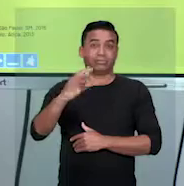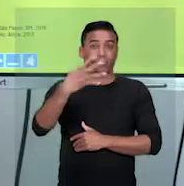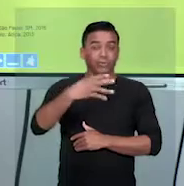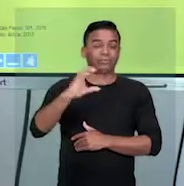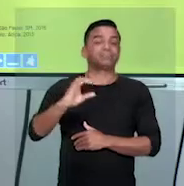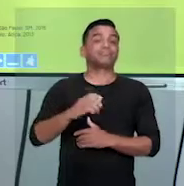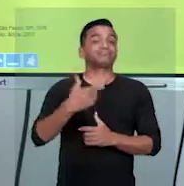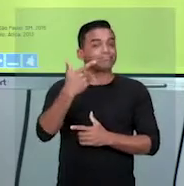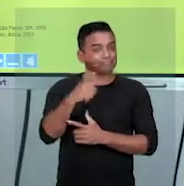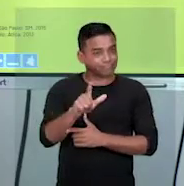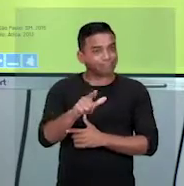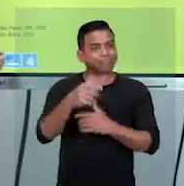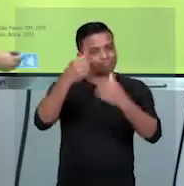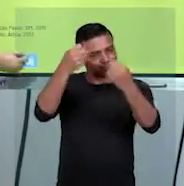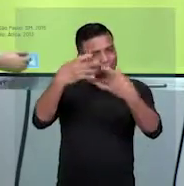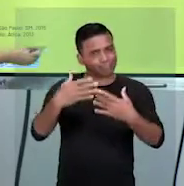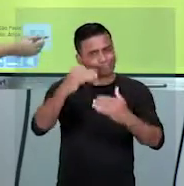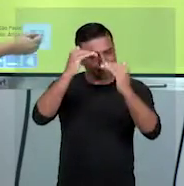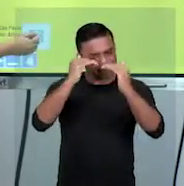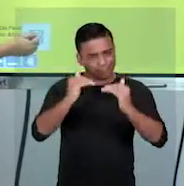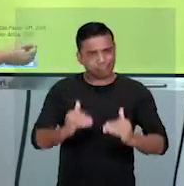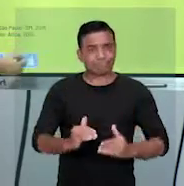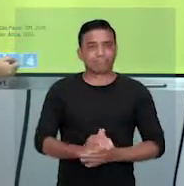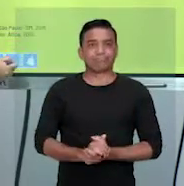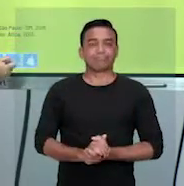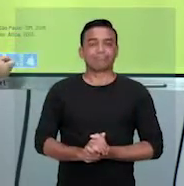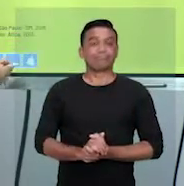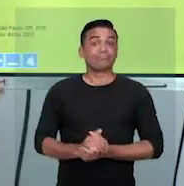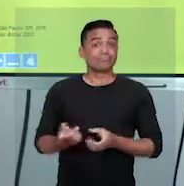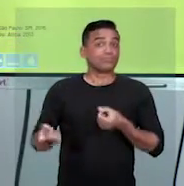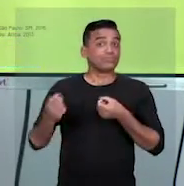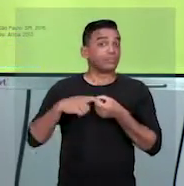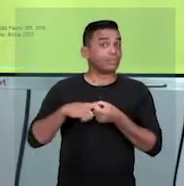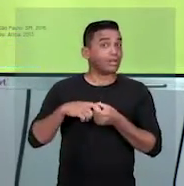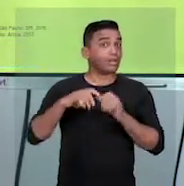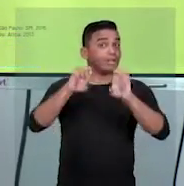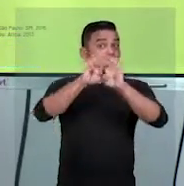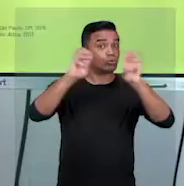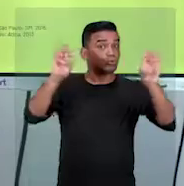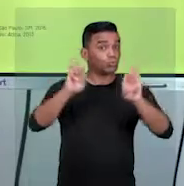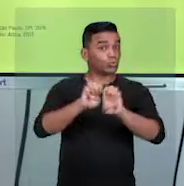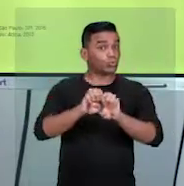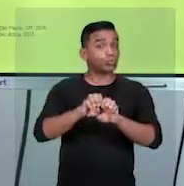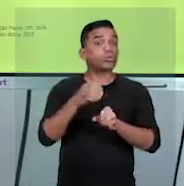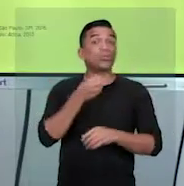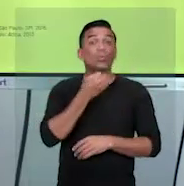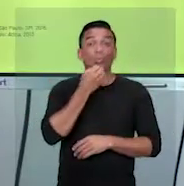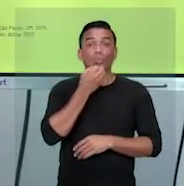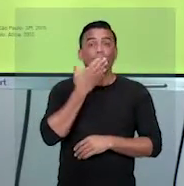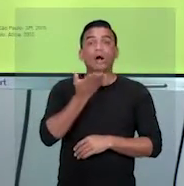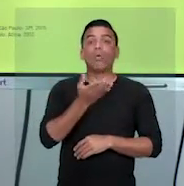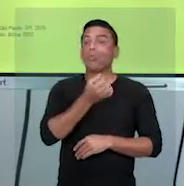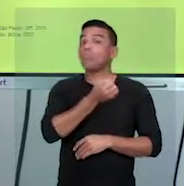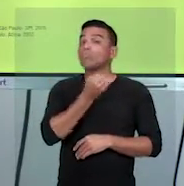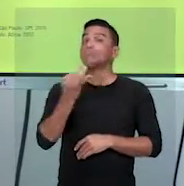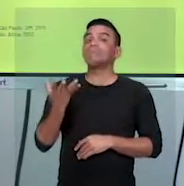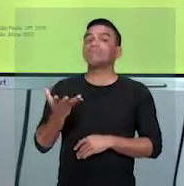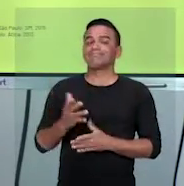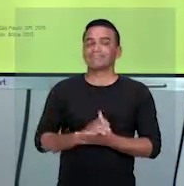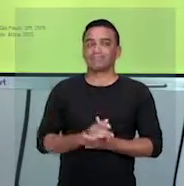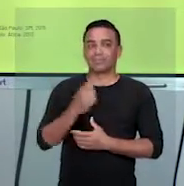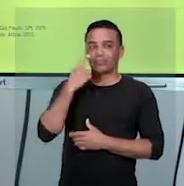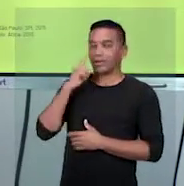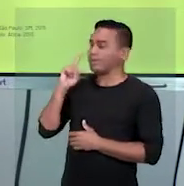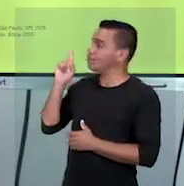O mesmo se segue aos demais. Então, vamos voltar lá para a nossa estrutura. Então, olha só, para